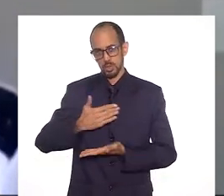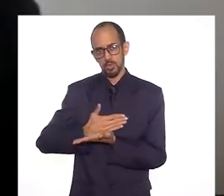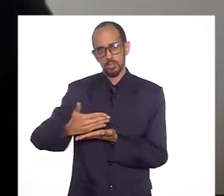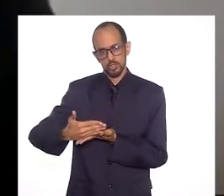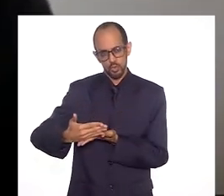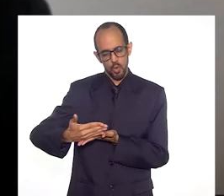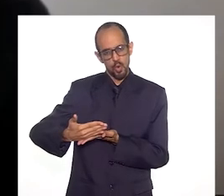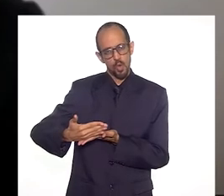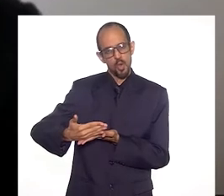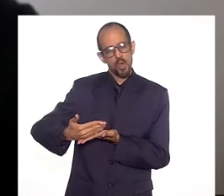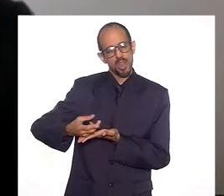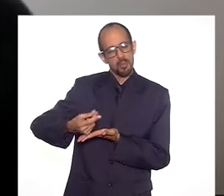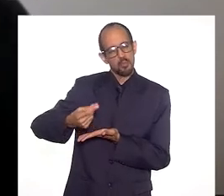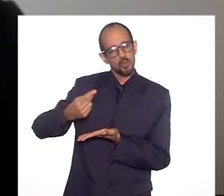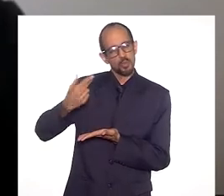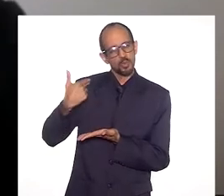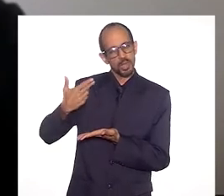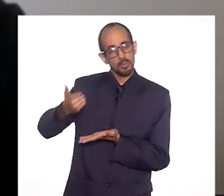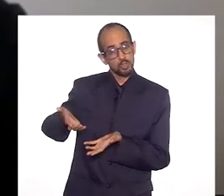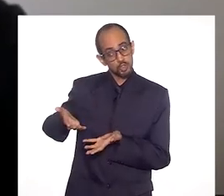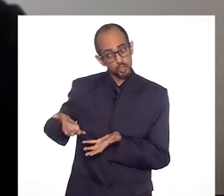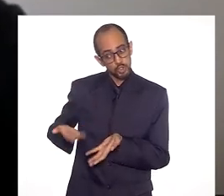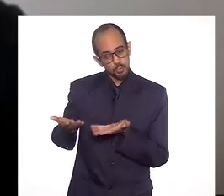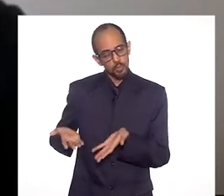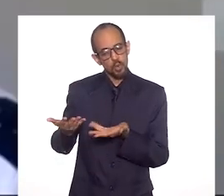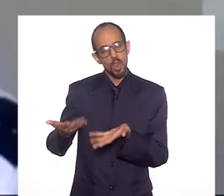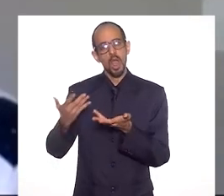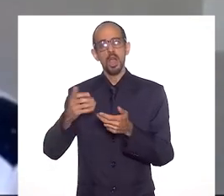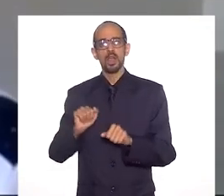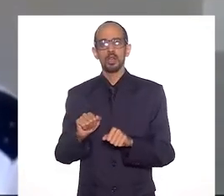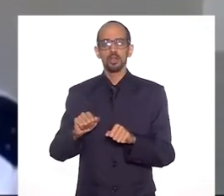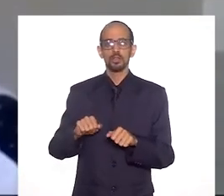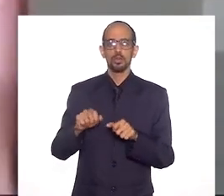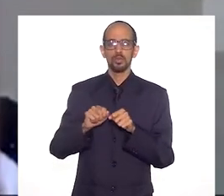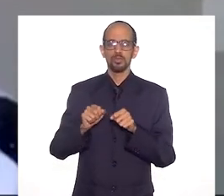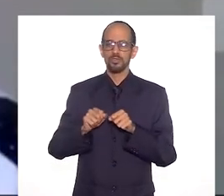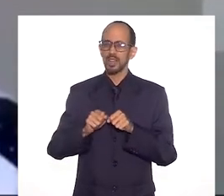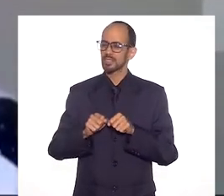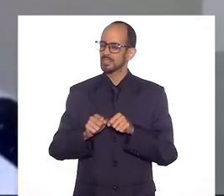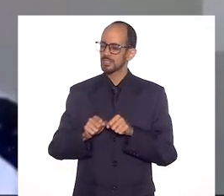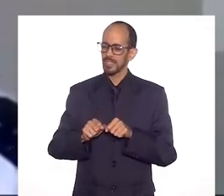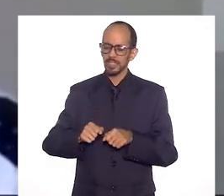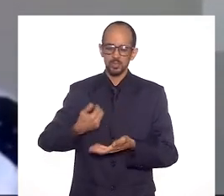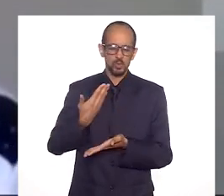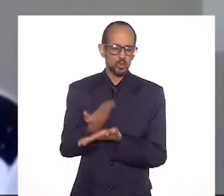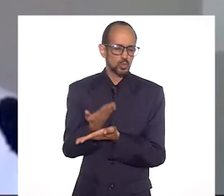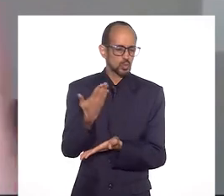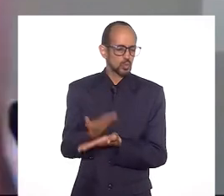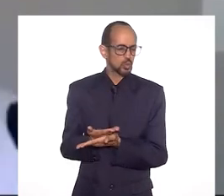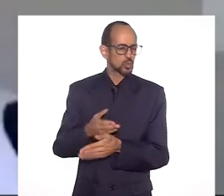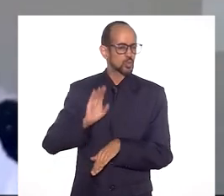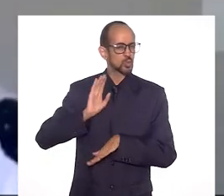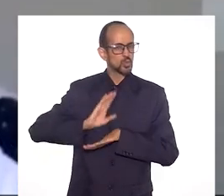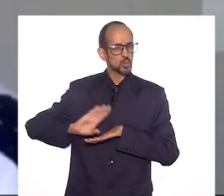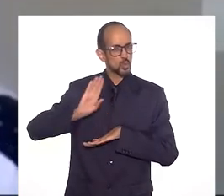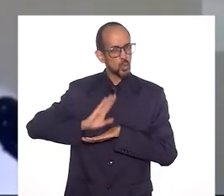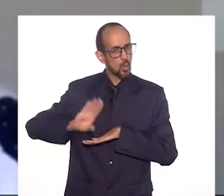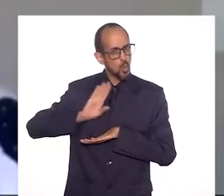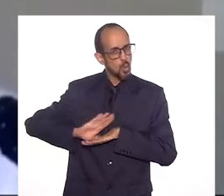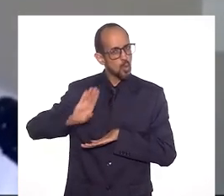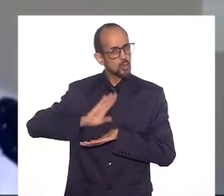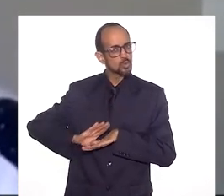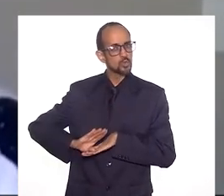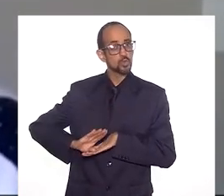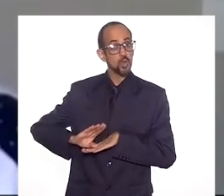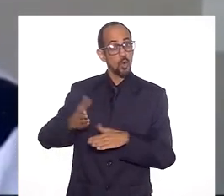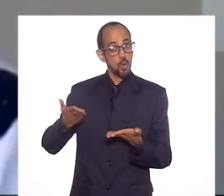atrás, estimulando que novos negócios fossem criados, fazendo maratonas de ideação, fazendo cursos. A gente,